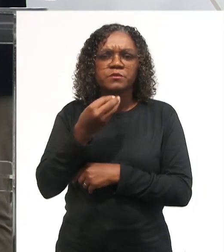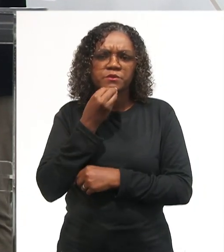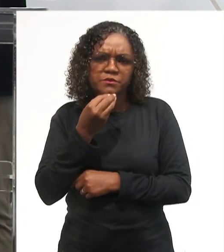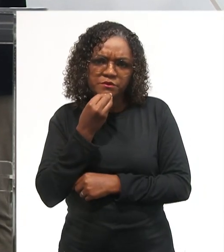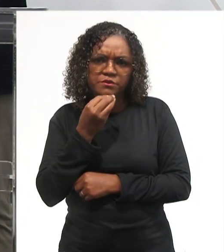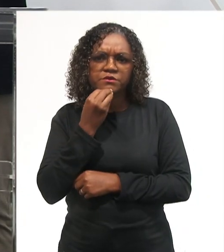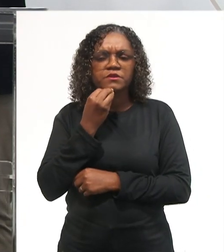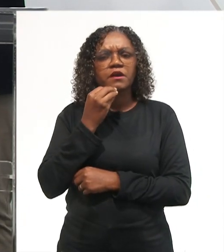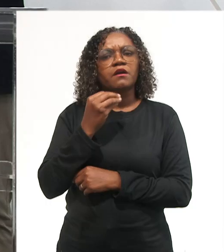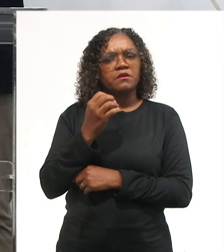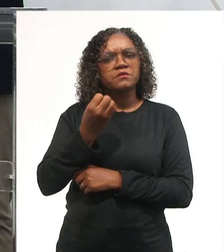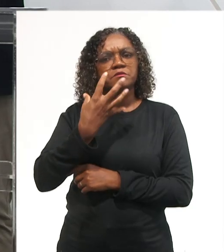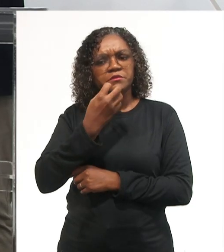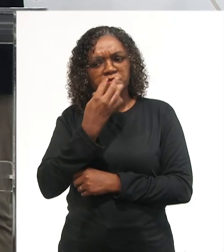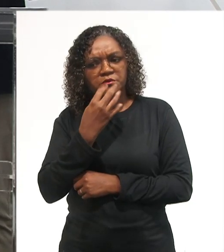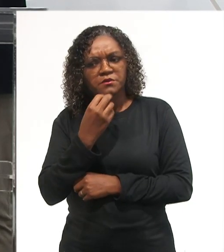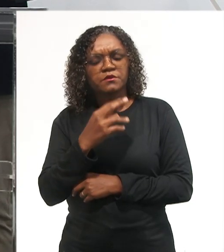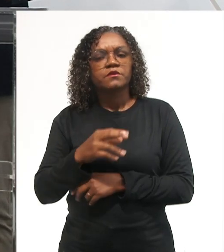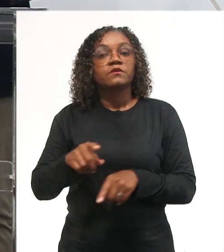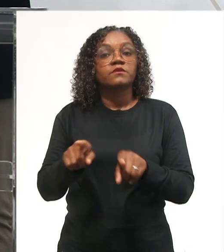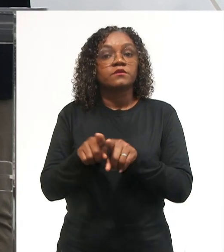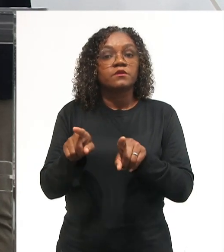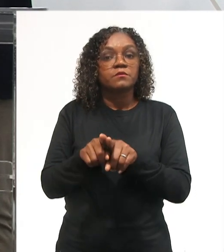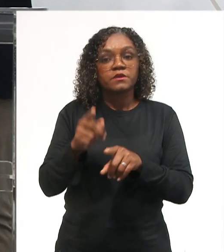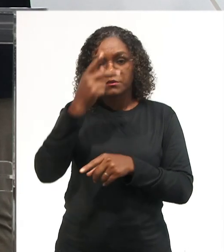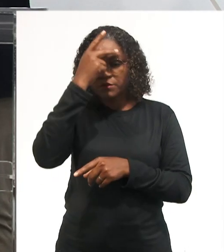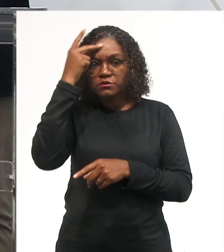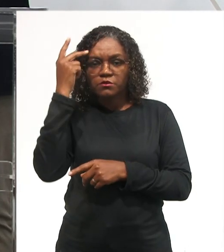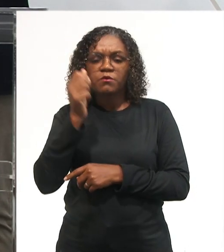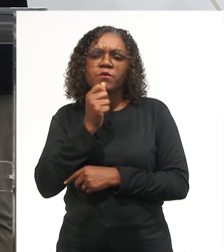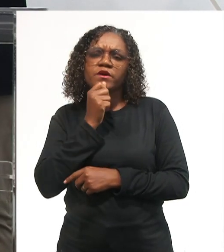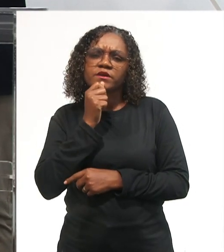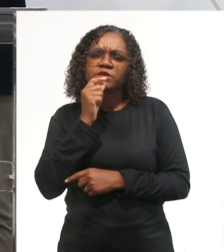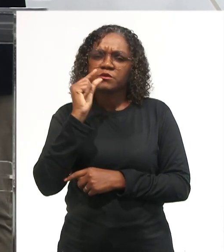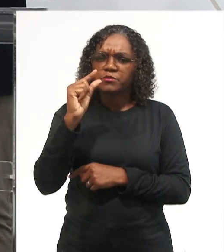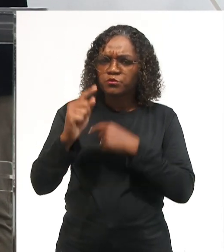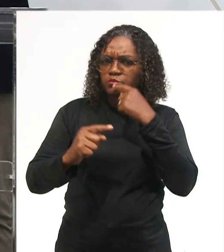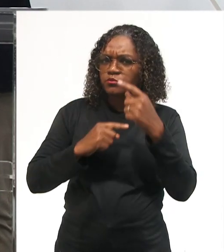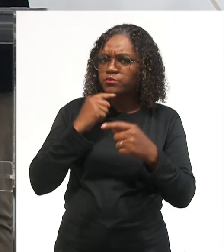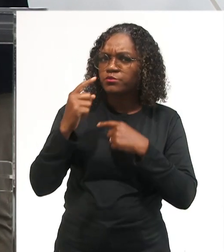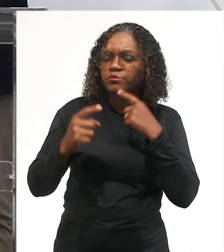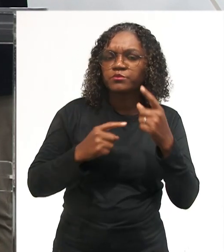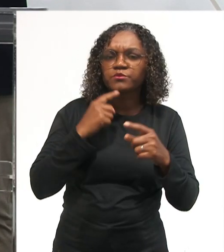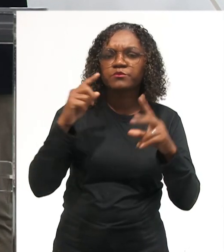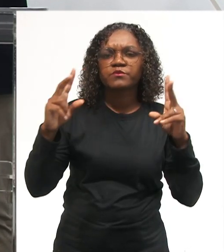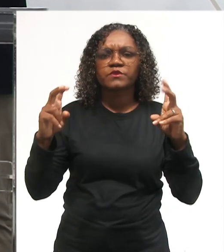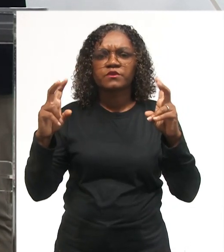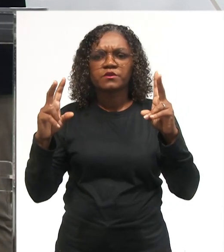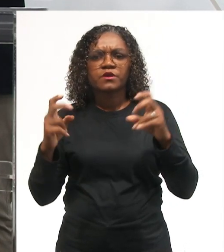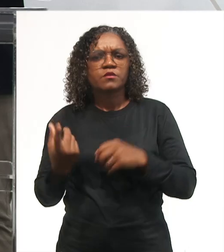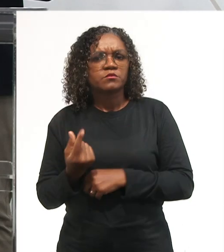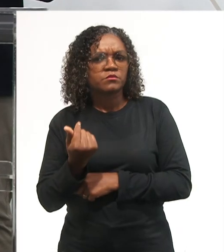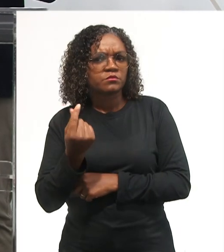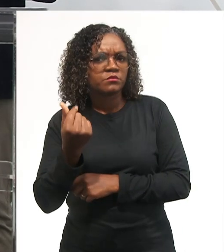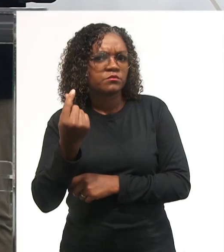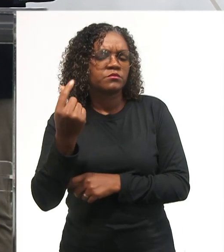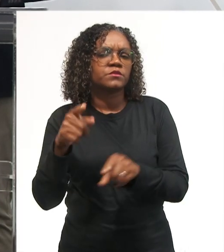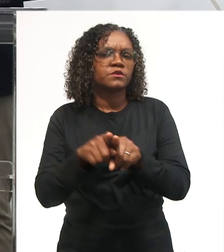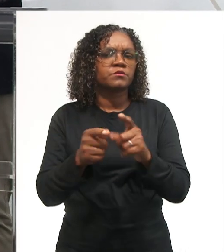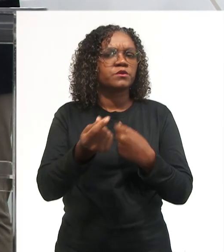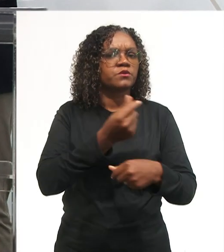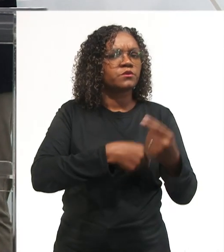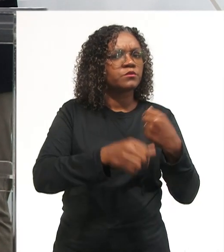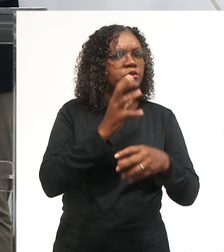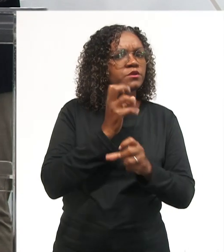muita expectativa, as pessoas ainda com muitas dúvidas, né, sobre os ganhos, né, sobre a economia